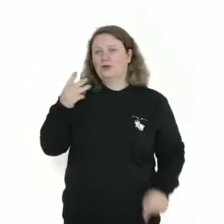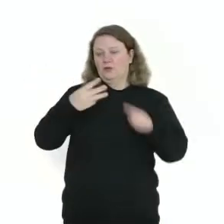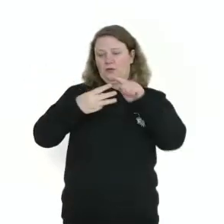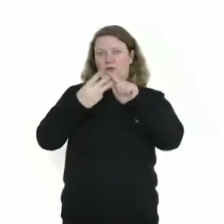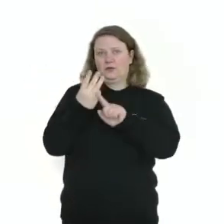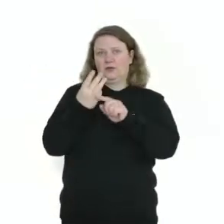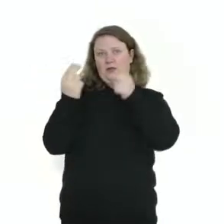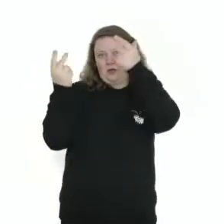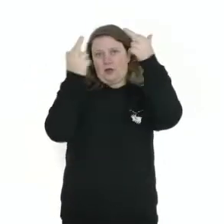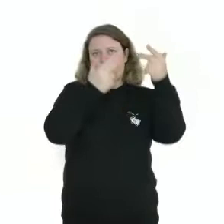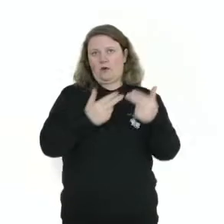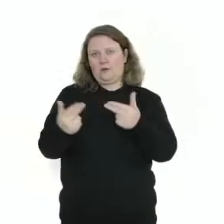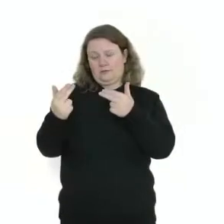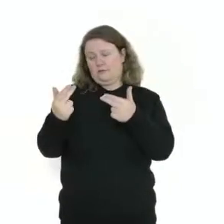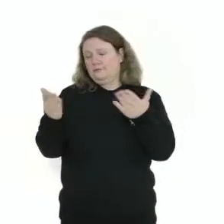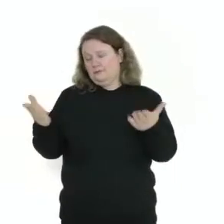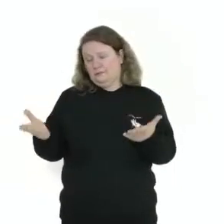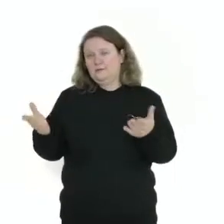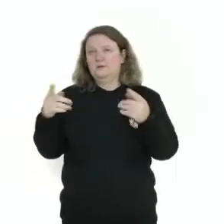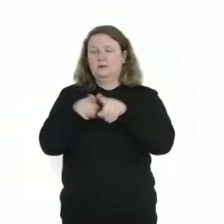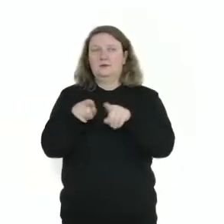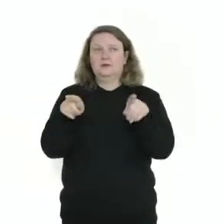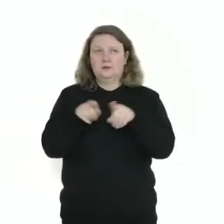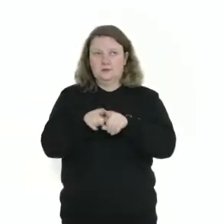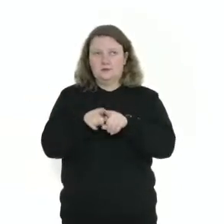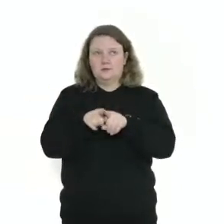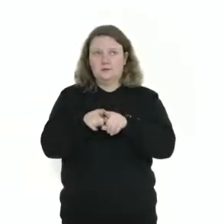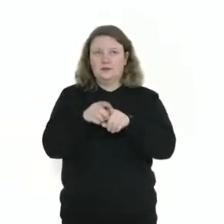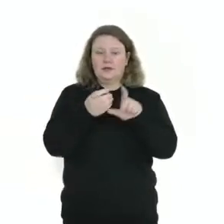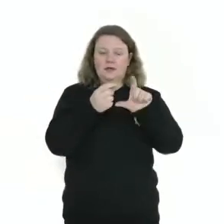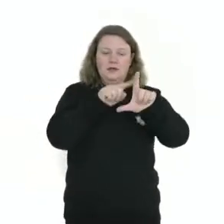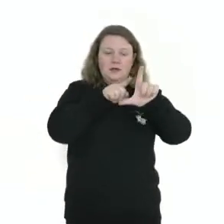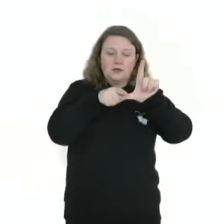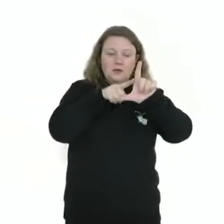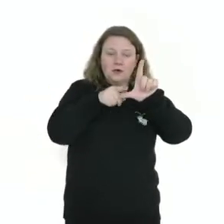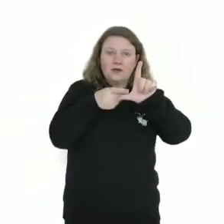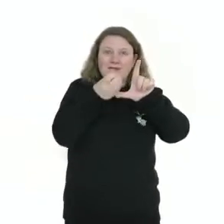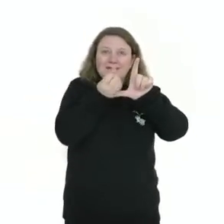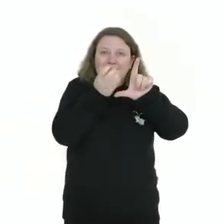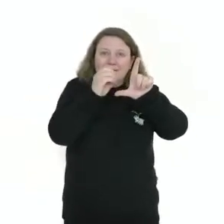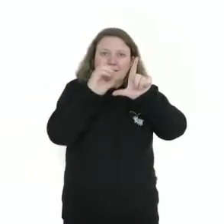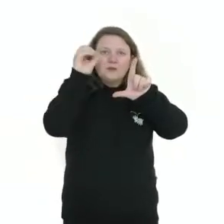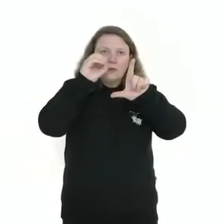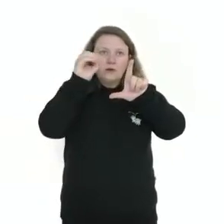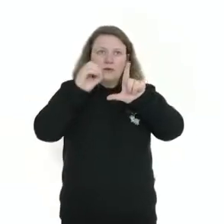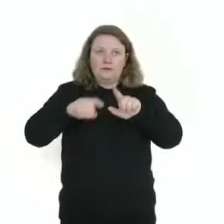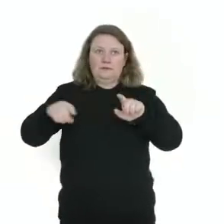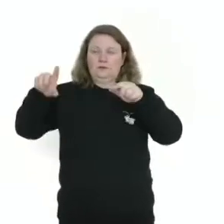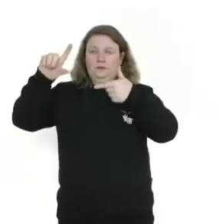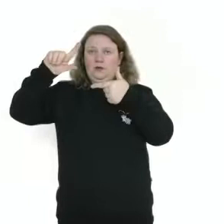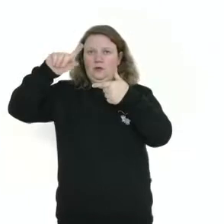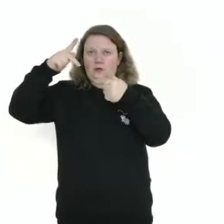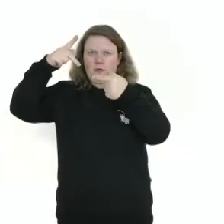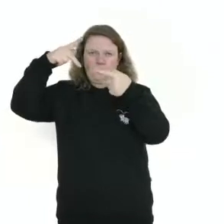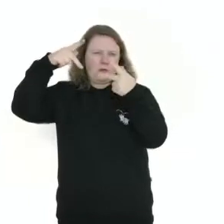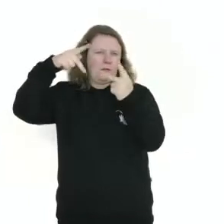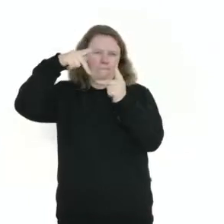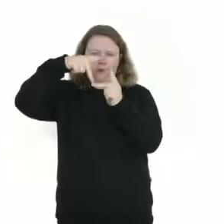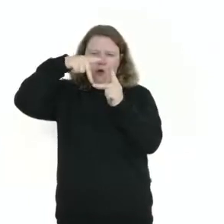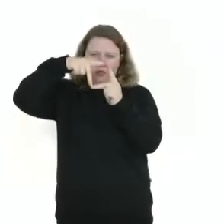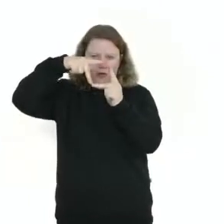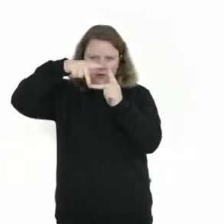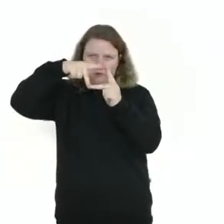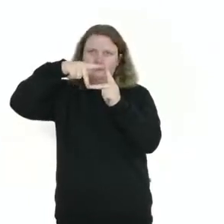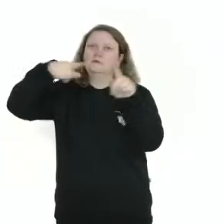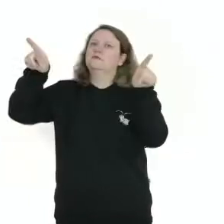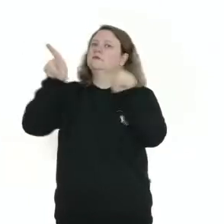iguais, consequentemente, os três ângulos também, né? 60 graus. O quadrado, quatro ângulos reto.